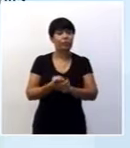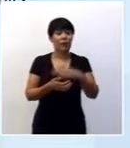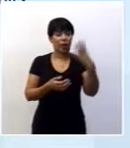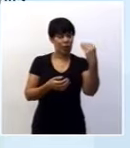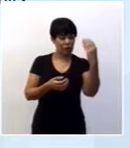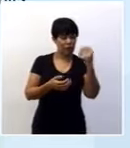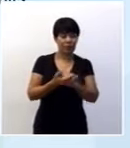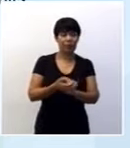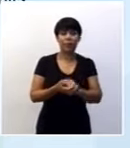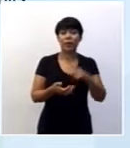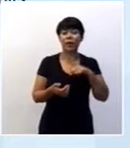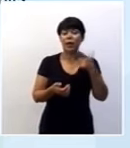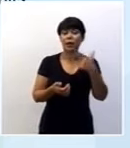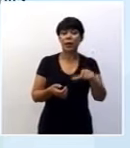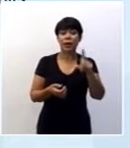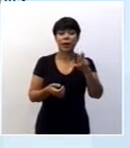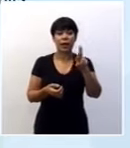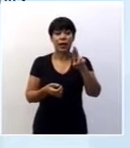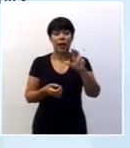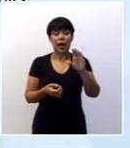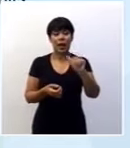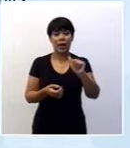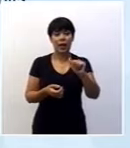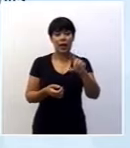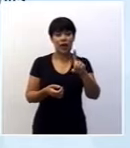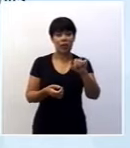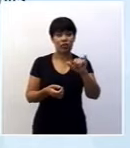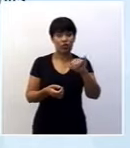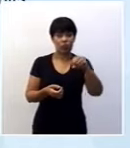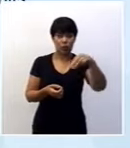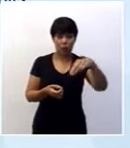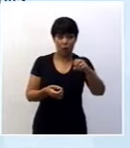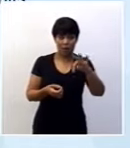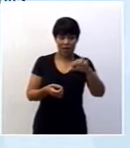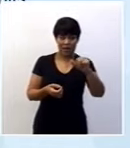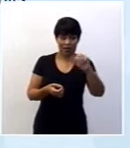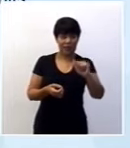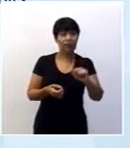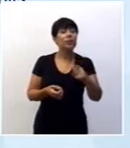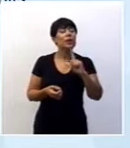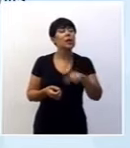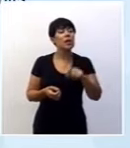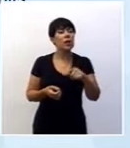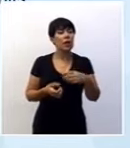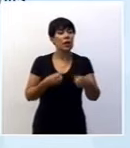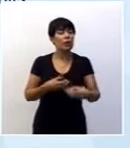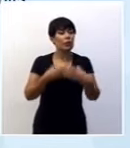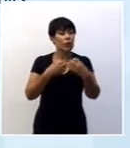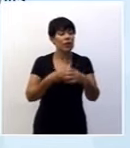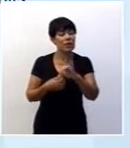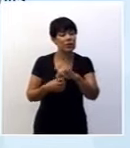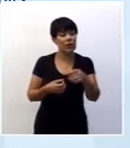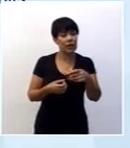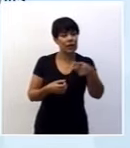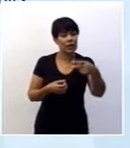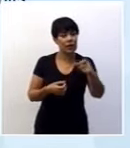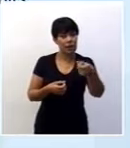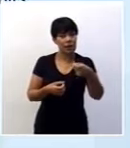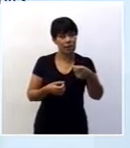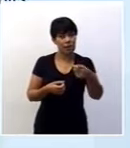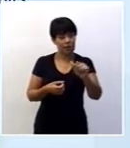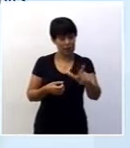da resolução radiométrica, né? Que está associado ao número de informação que tem em cada pixel. Então, se eu tiver uma imagem de